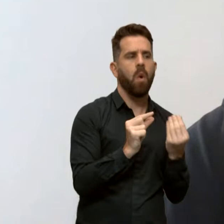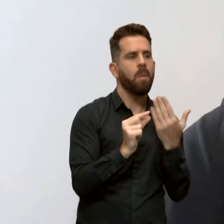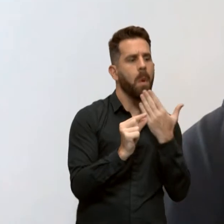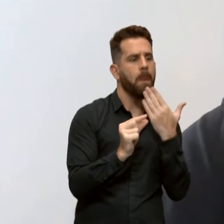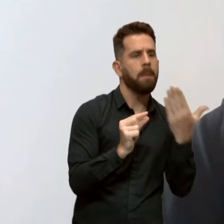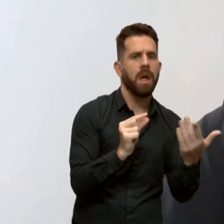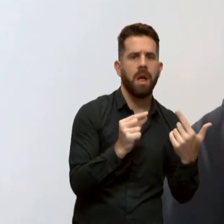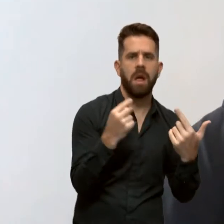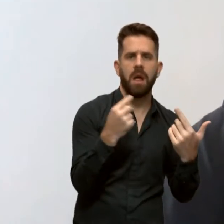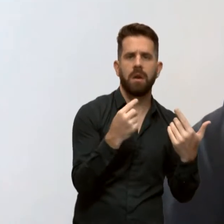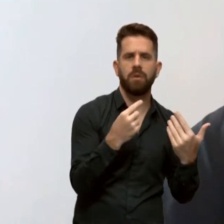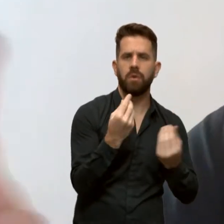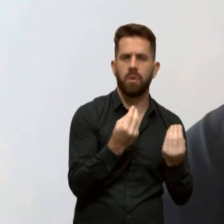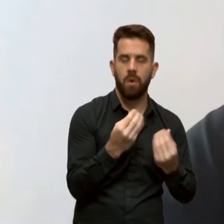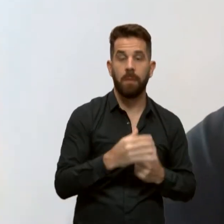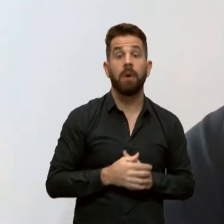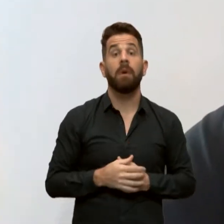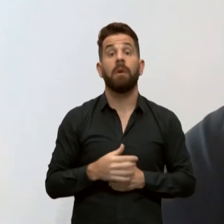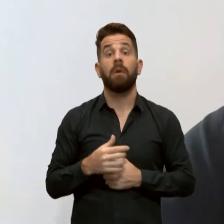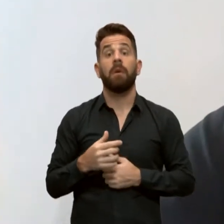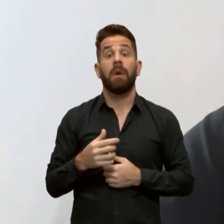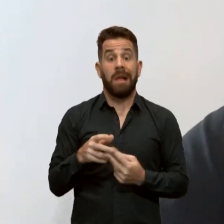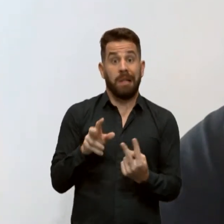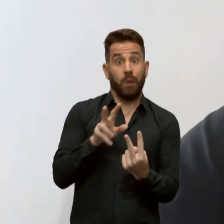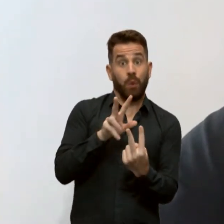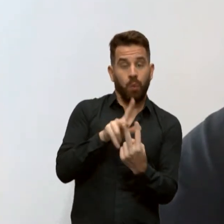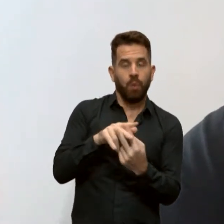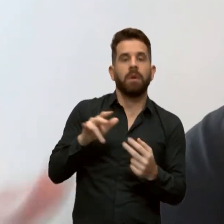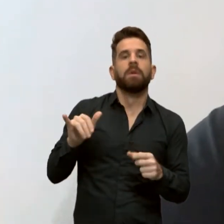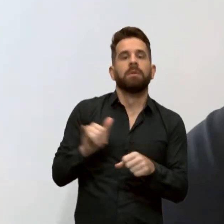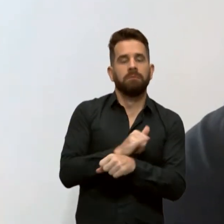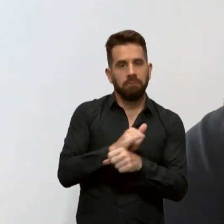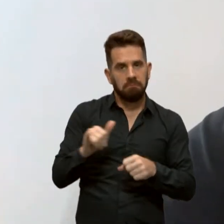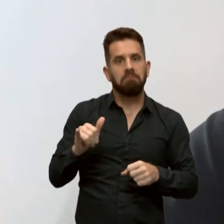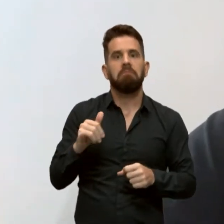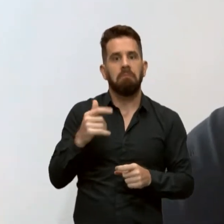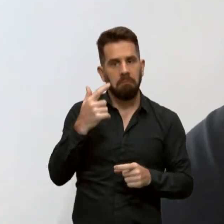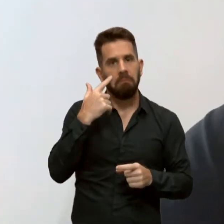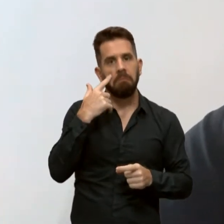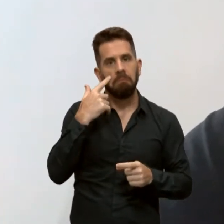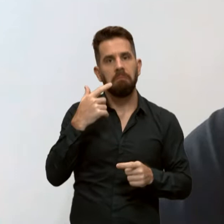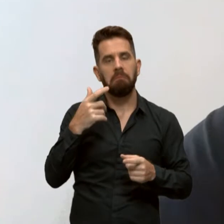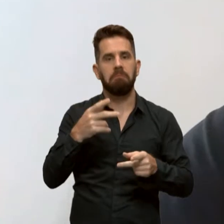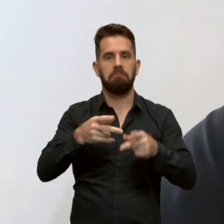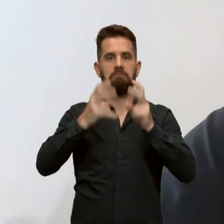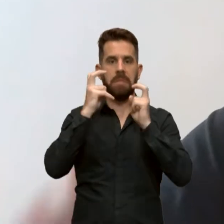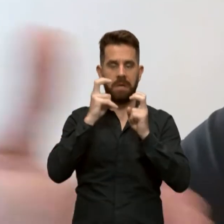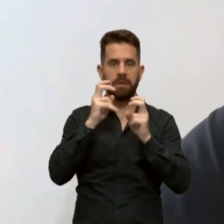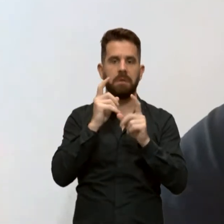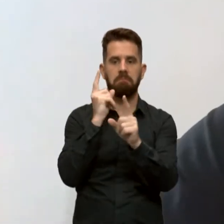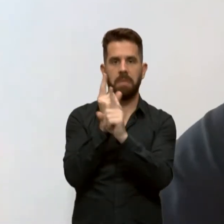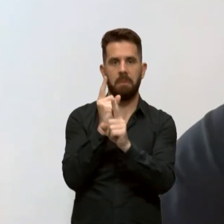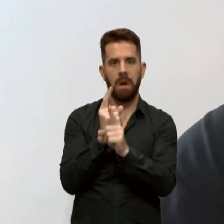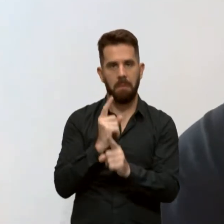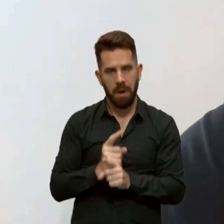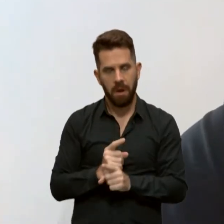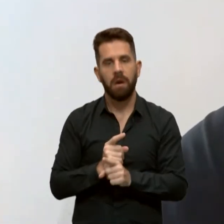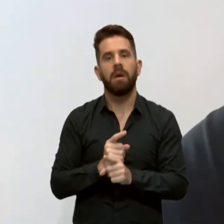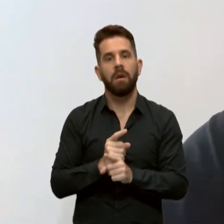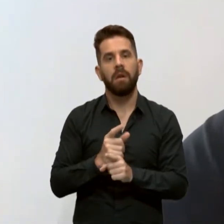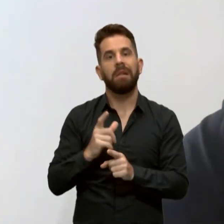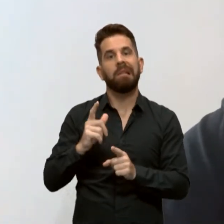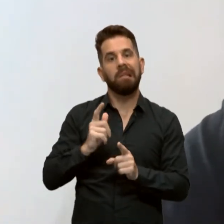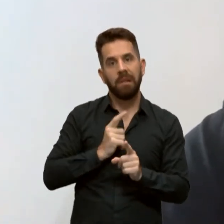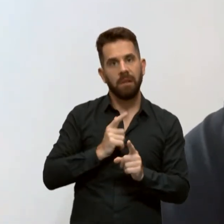identificamos uma influência positiva dessas duas estratégias em variáveis como ticket médio e receita do varejista,